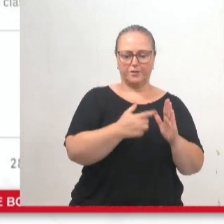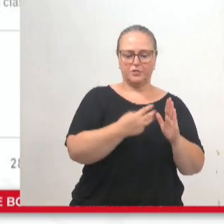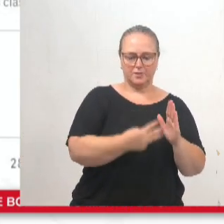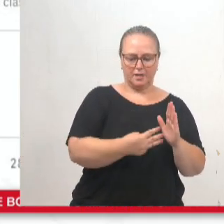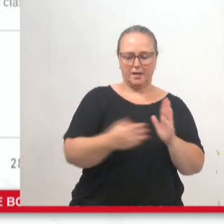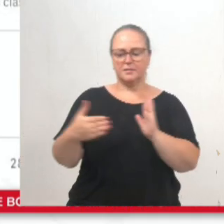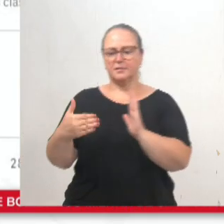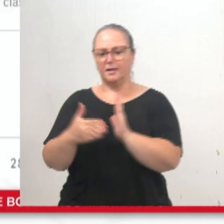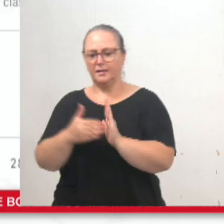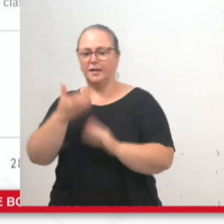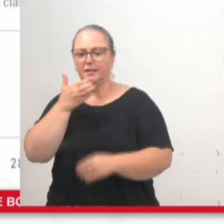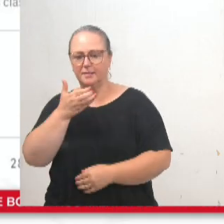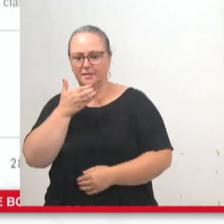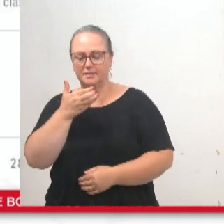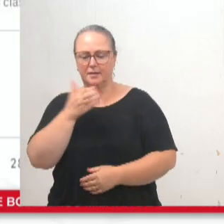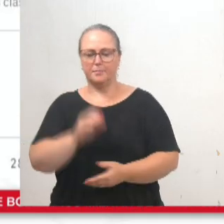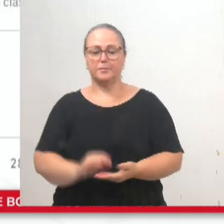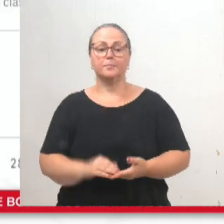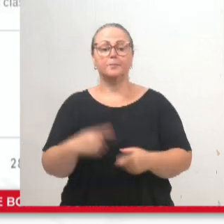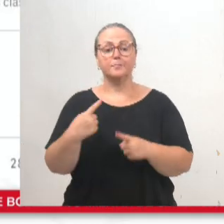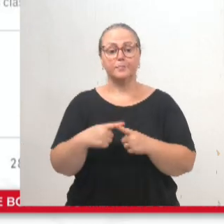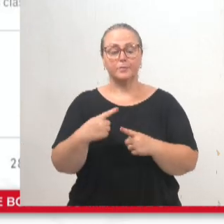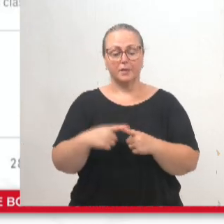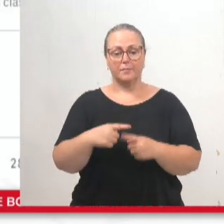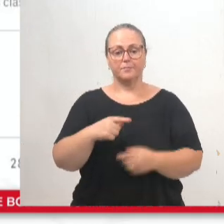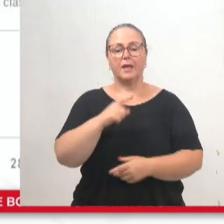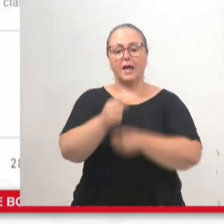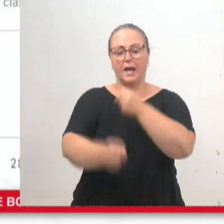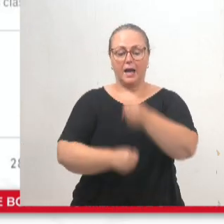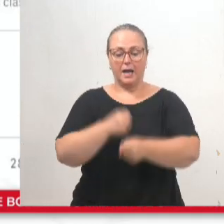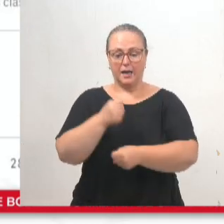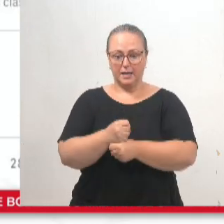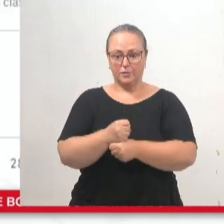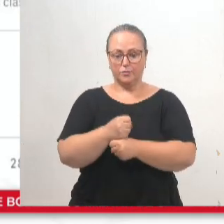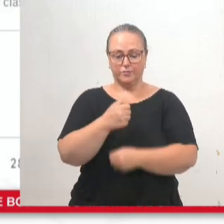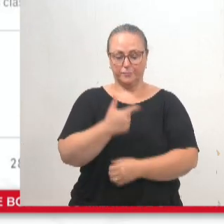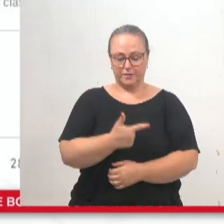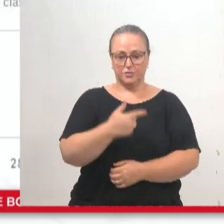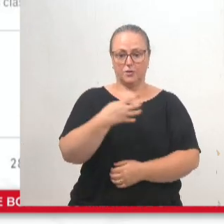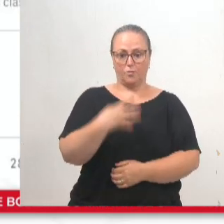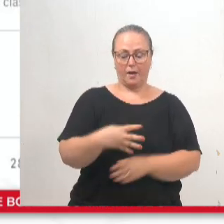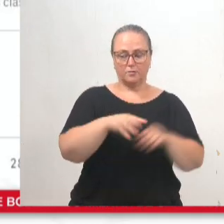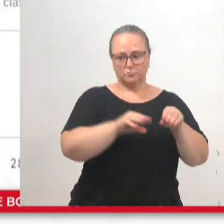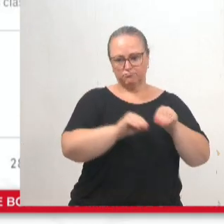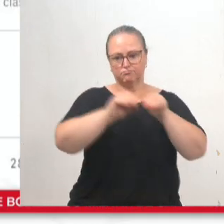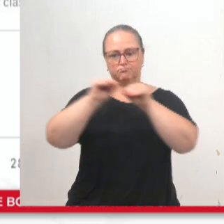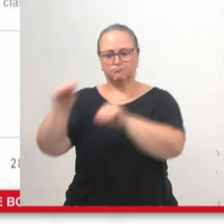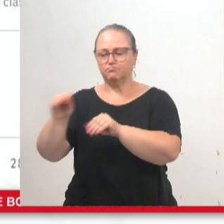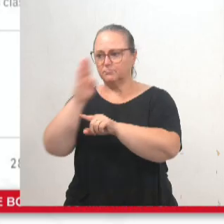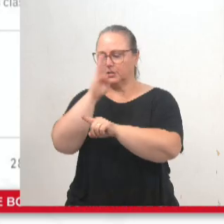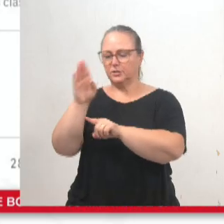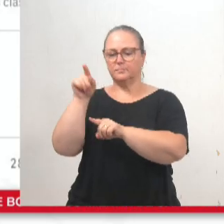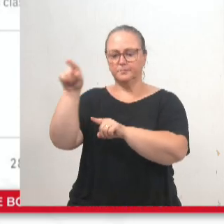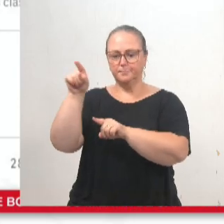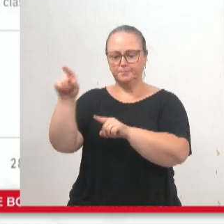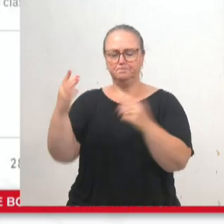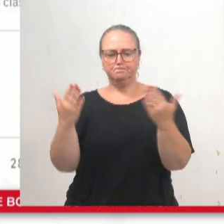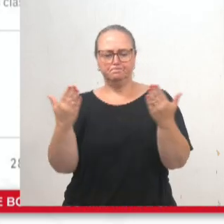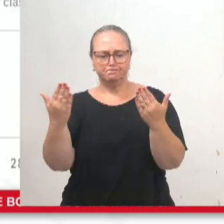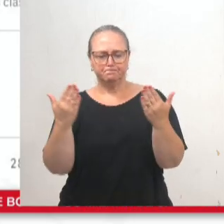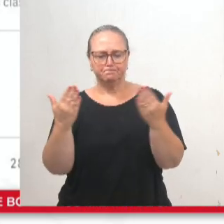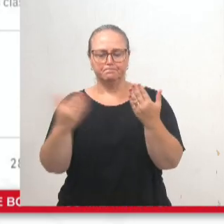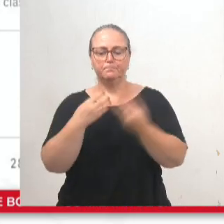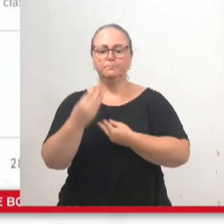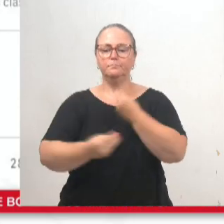justamente no dia 7 de maio de 24 que houve a migração, houve a mudança. Então, era interessante comparar períodos semelhantes,